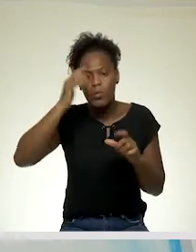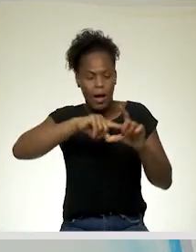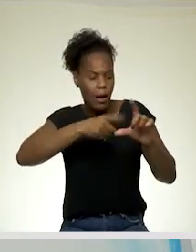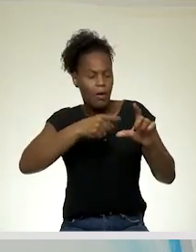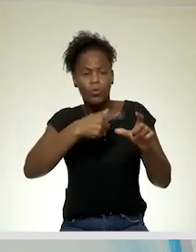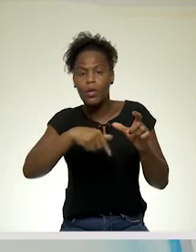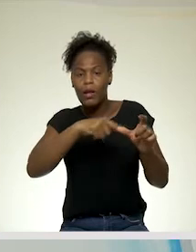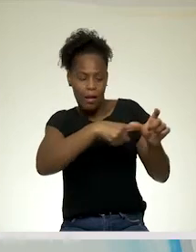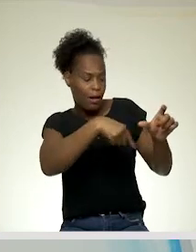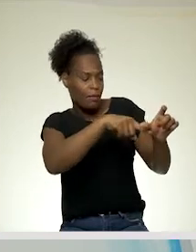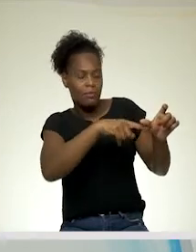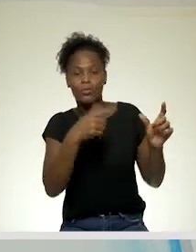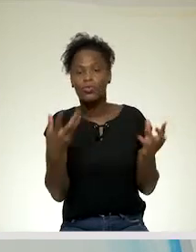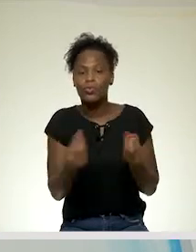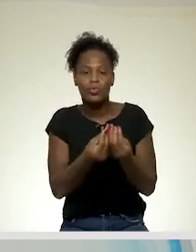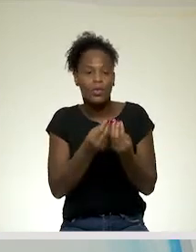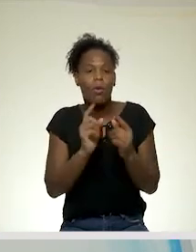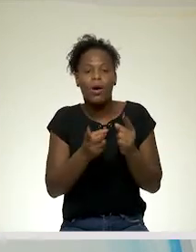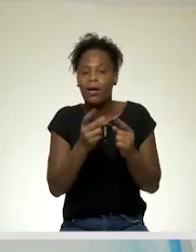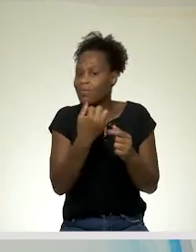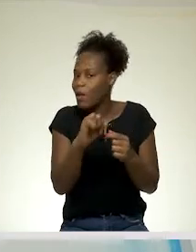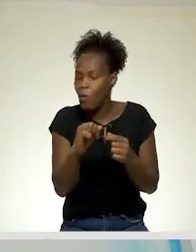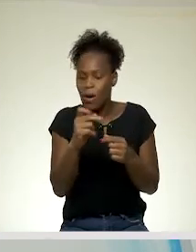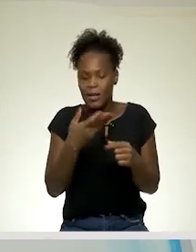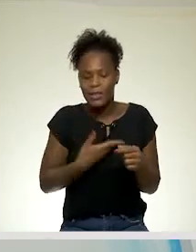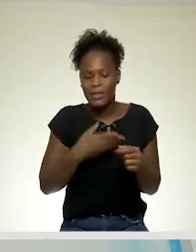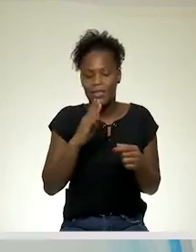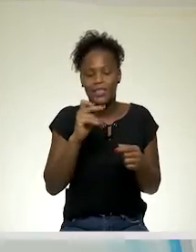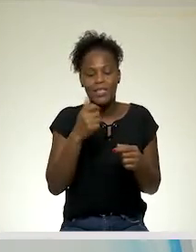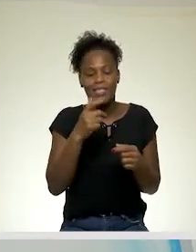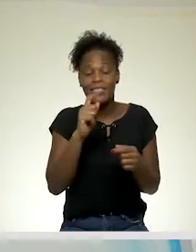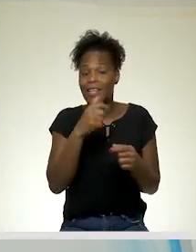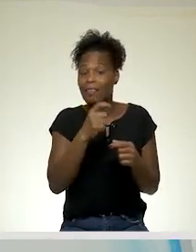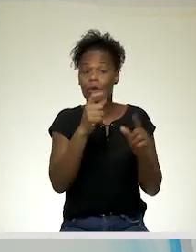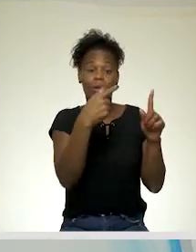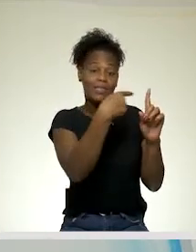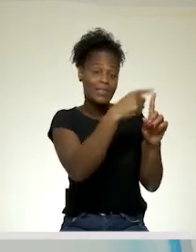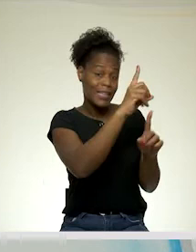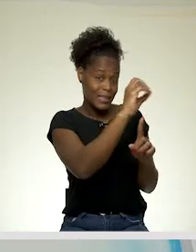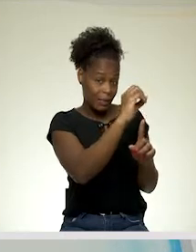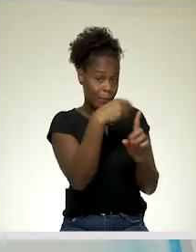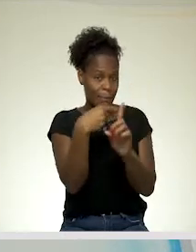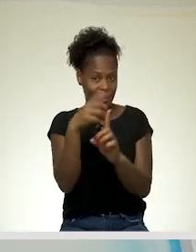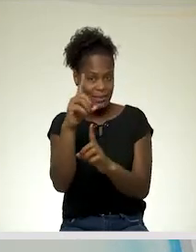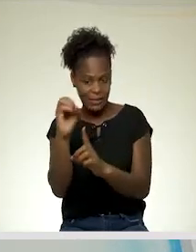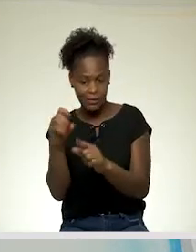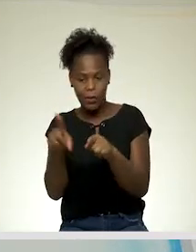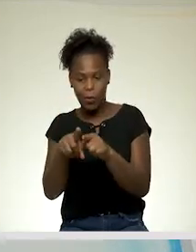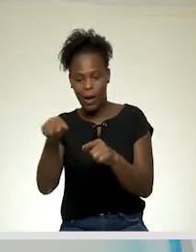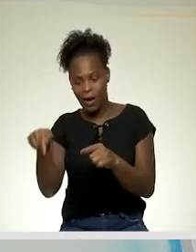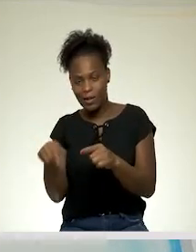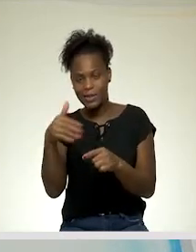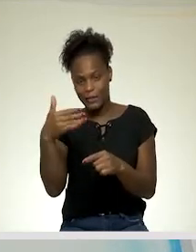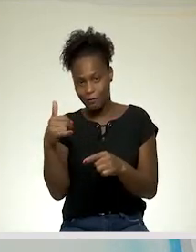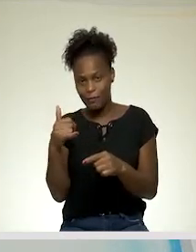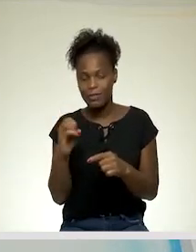eu vou somar aqueles que não são adjacentes. Ou seja, eu vou somar esse 60 mais esse 60. Dá esse ângulo. Se eu quiser